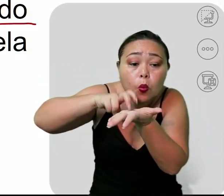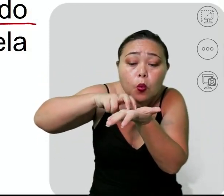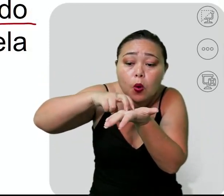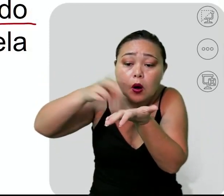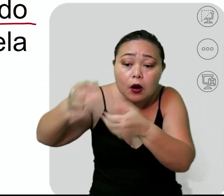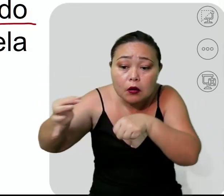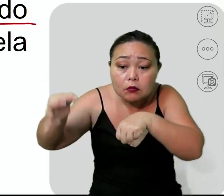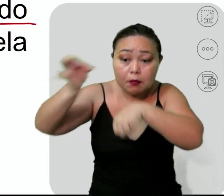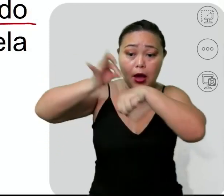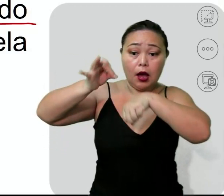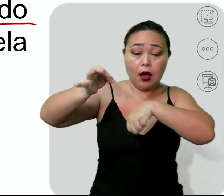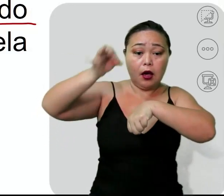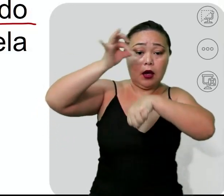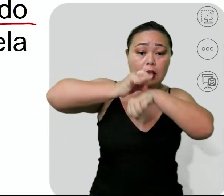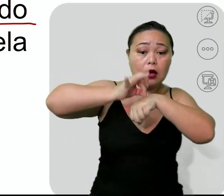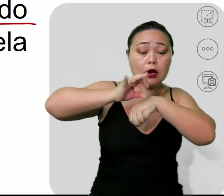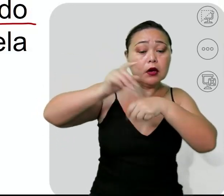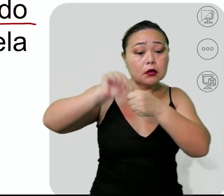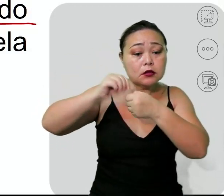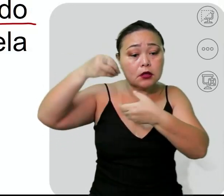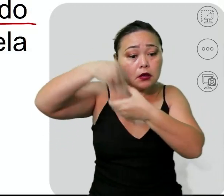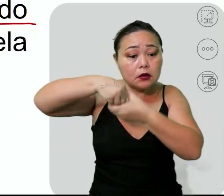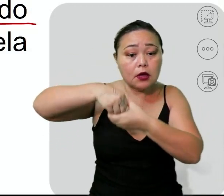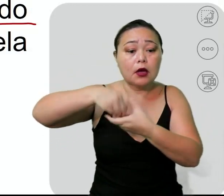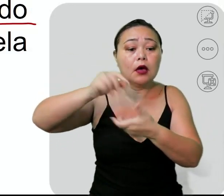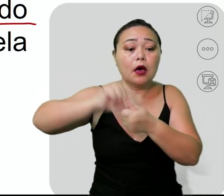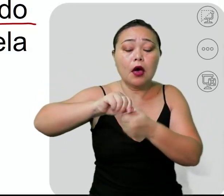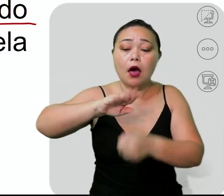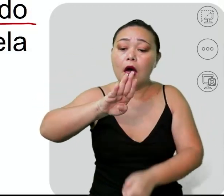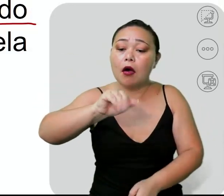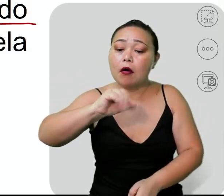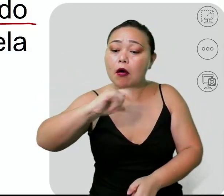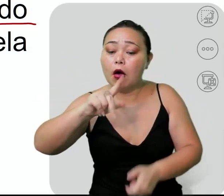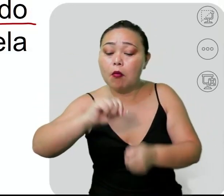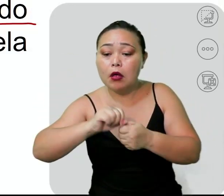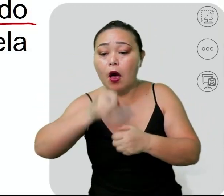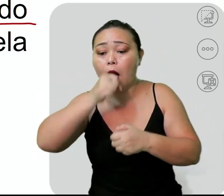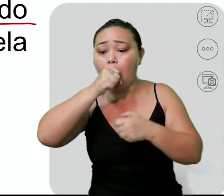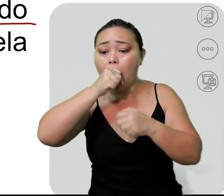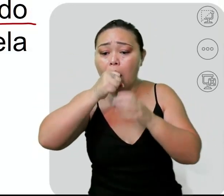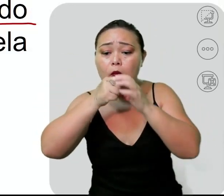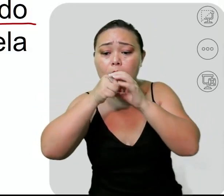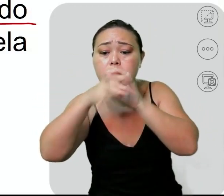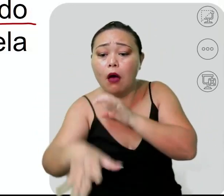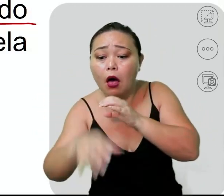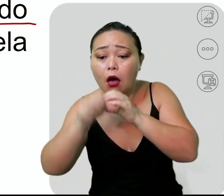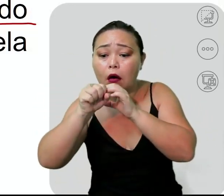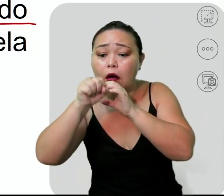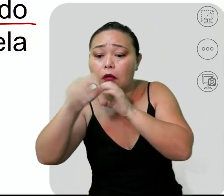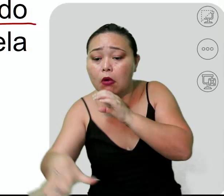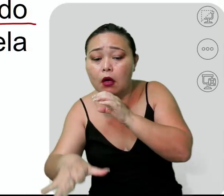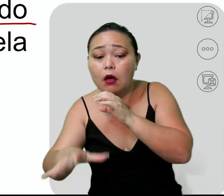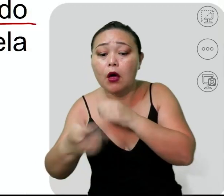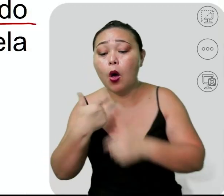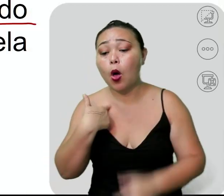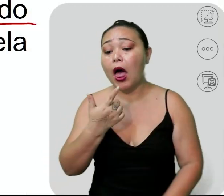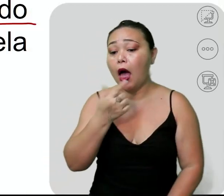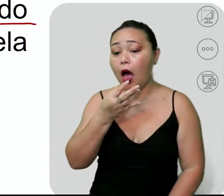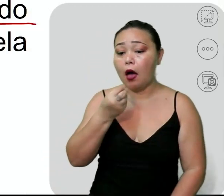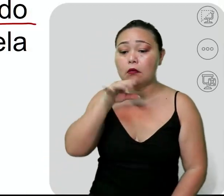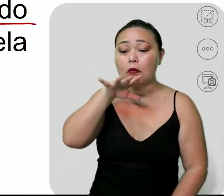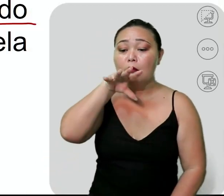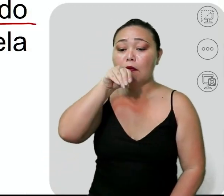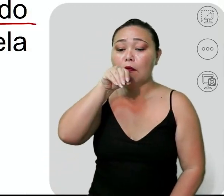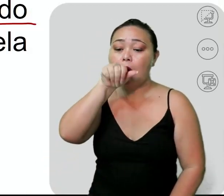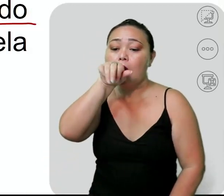bacilo. Às vezes, se transmitia pela tosse ou pelo simples hálito.